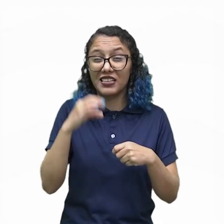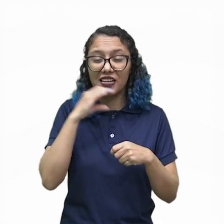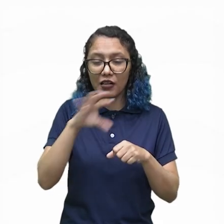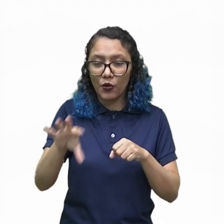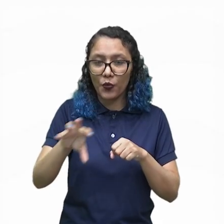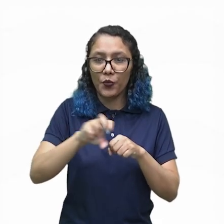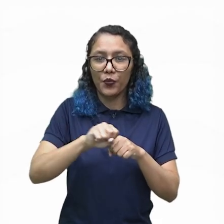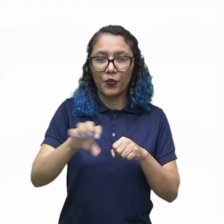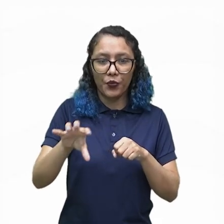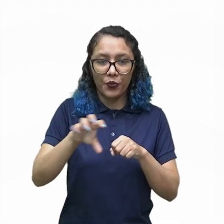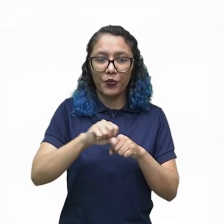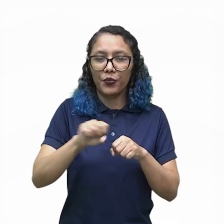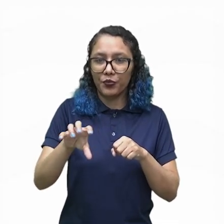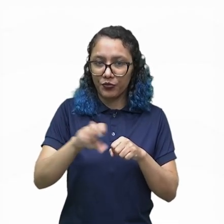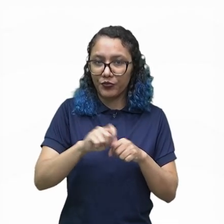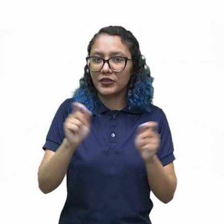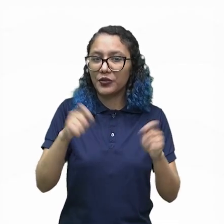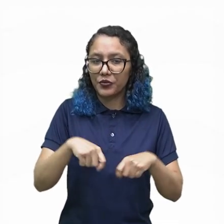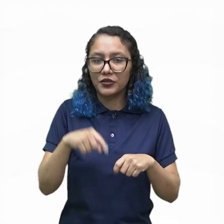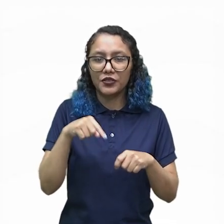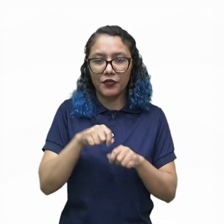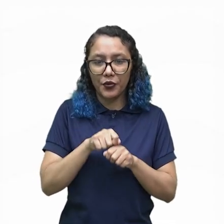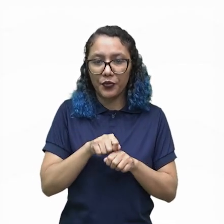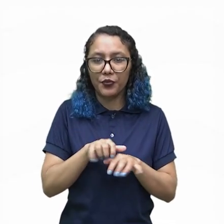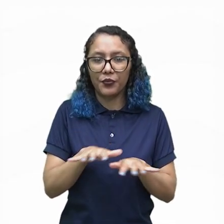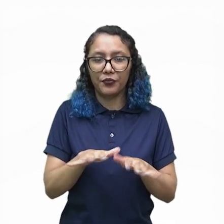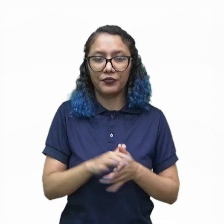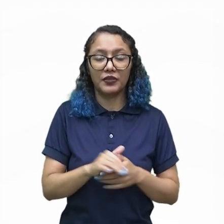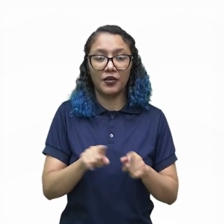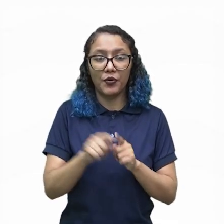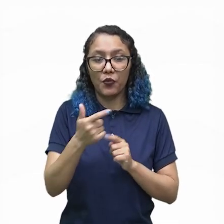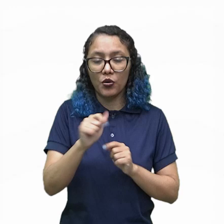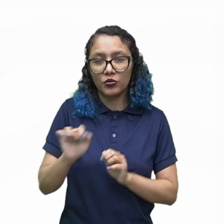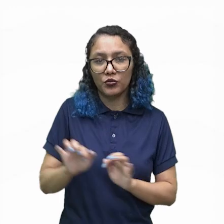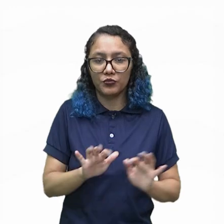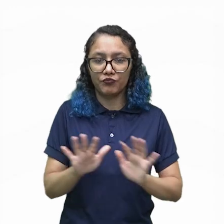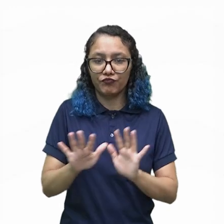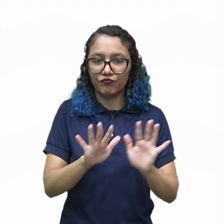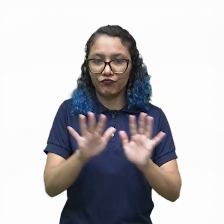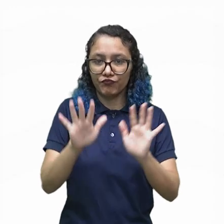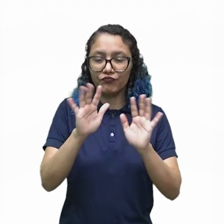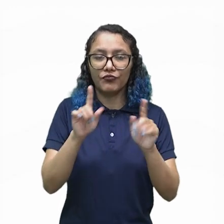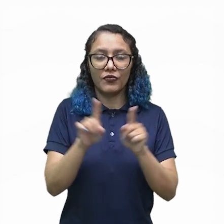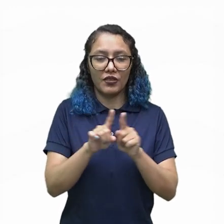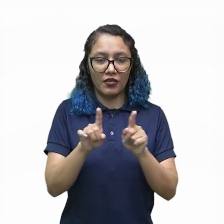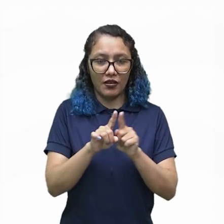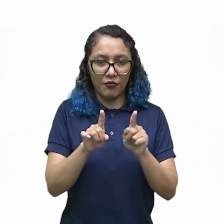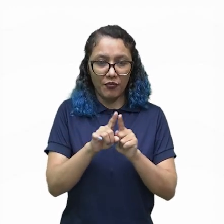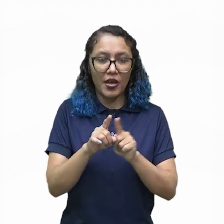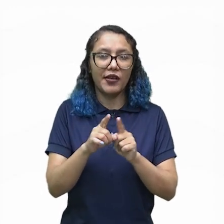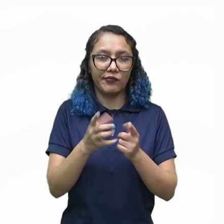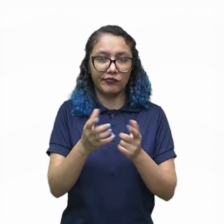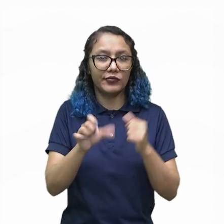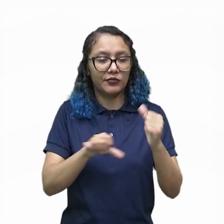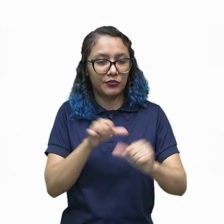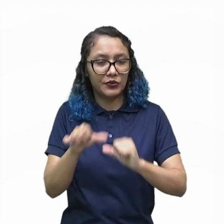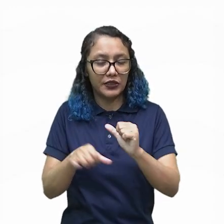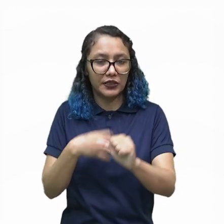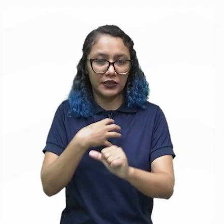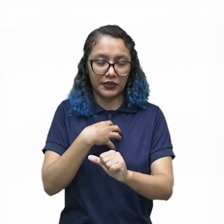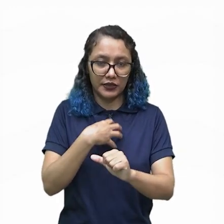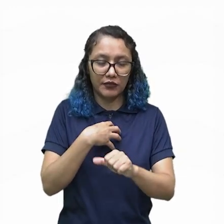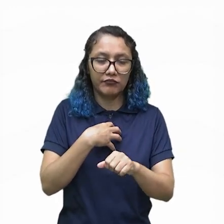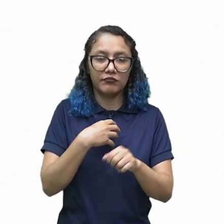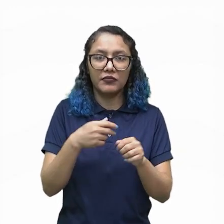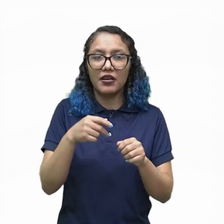calor do meio para acontecer. Temos ainda a evaporação, que também é uma transformação física, que é a passagem